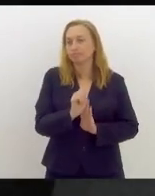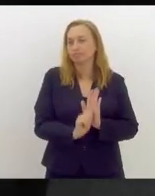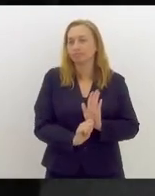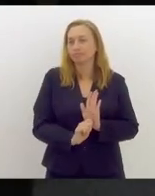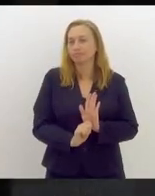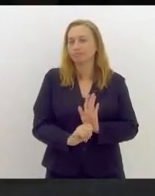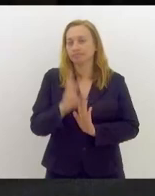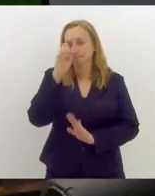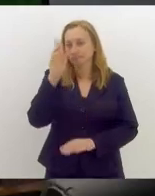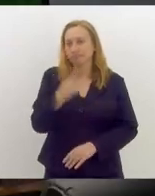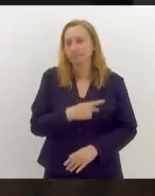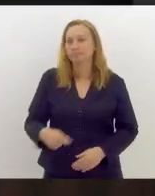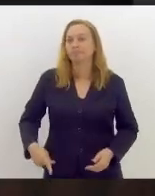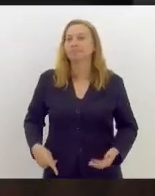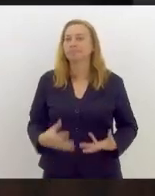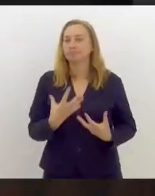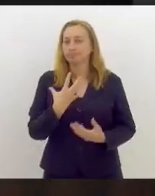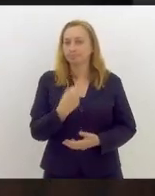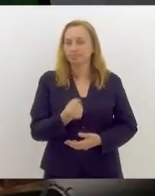de redação senhor